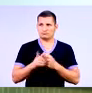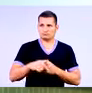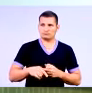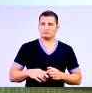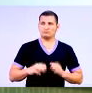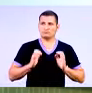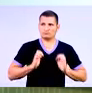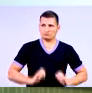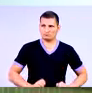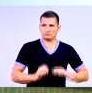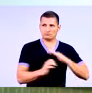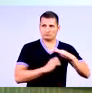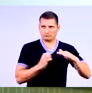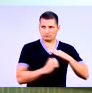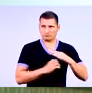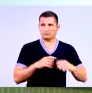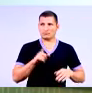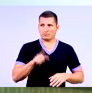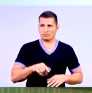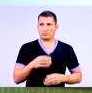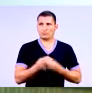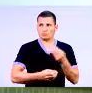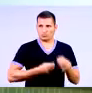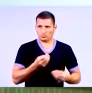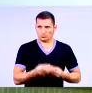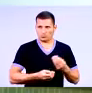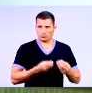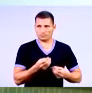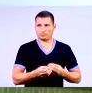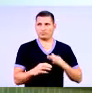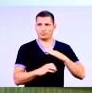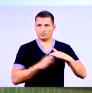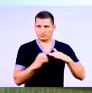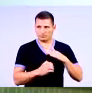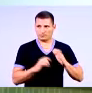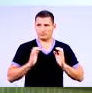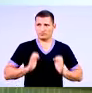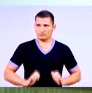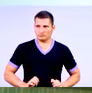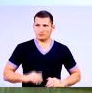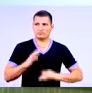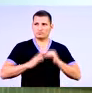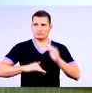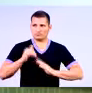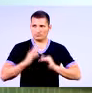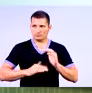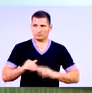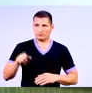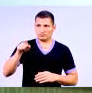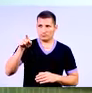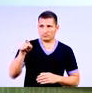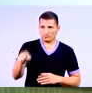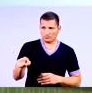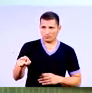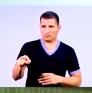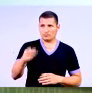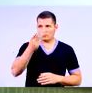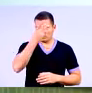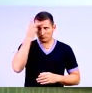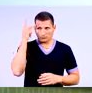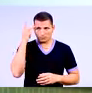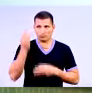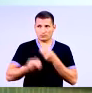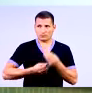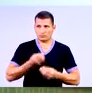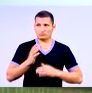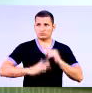respeito à conduta da empresa e a ética profissional diz respeito ao ao sujeito ético enquanto